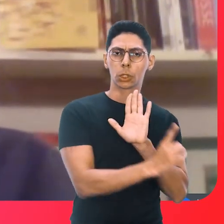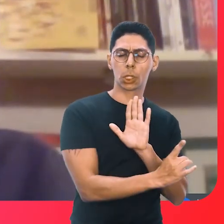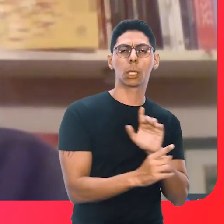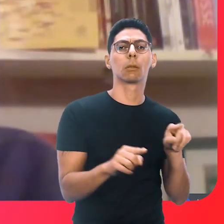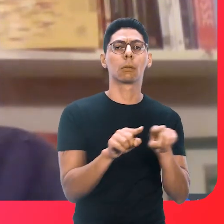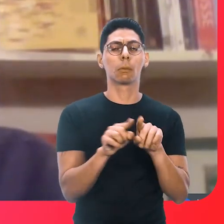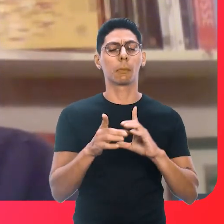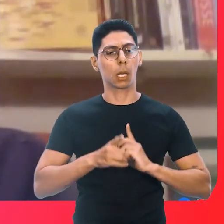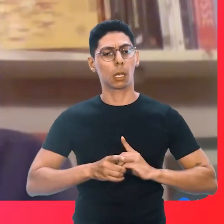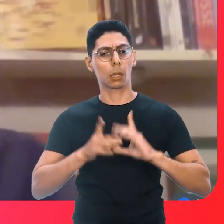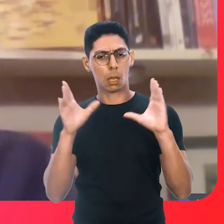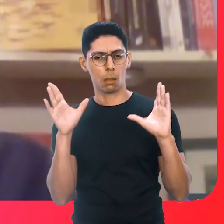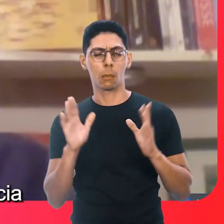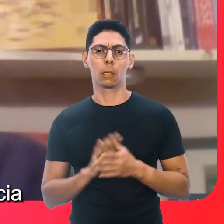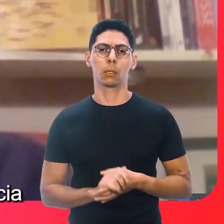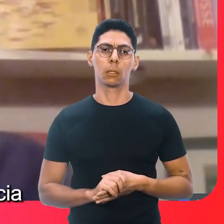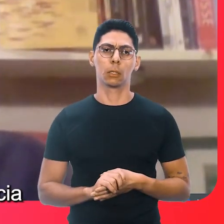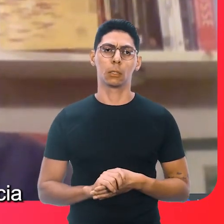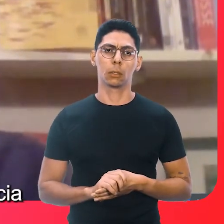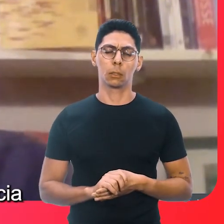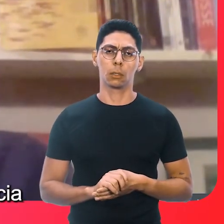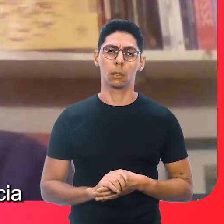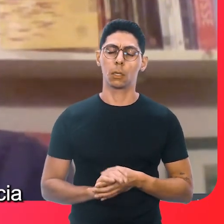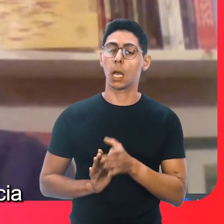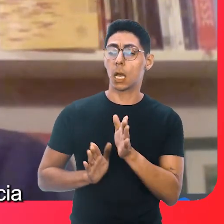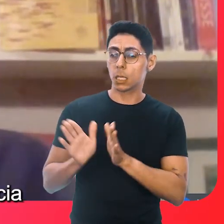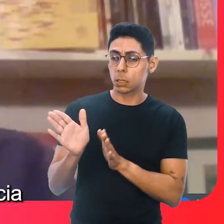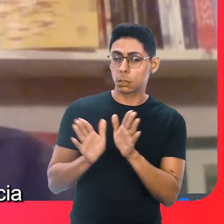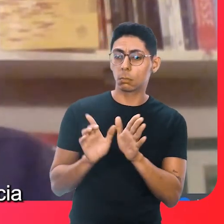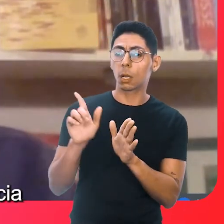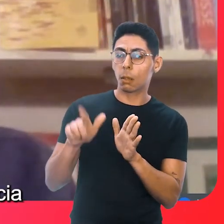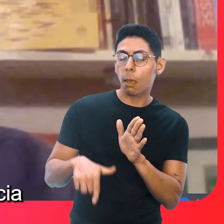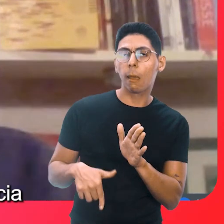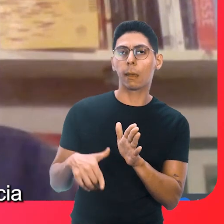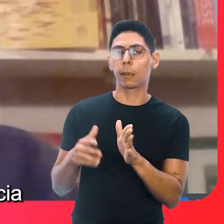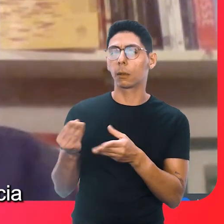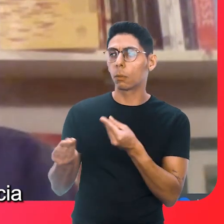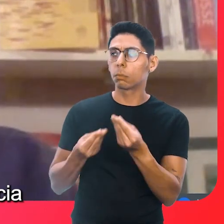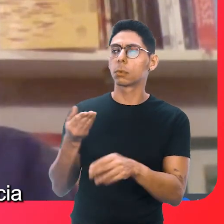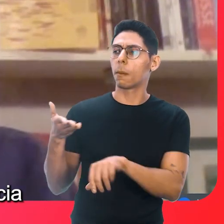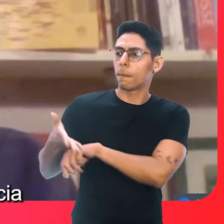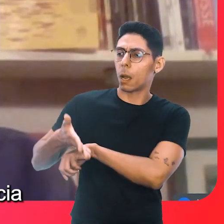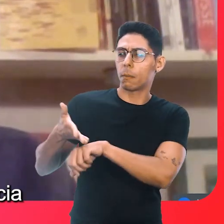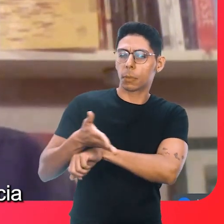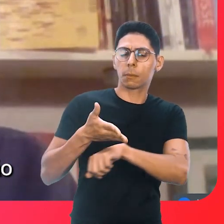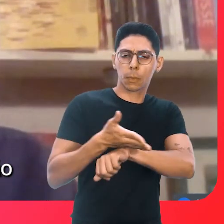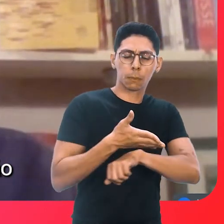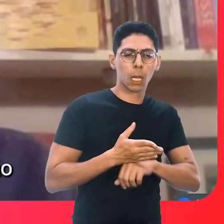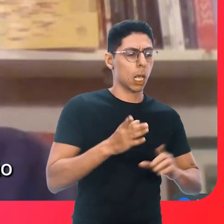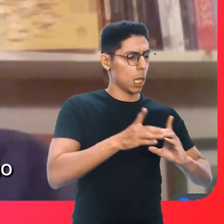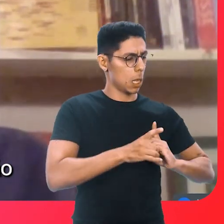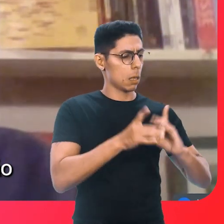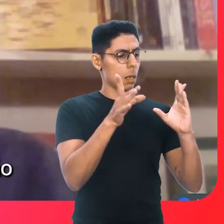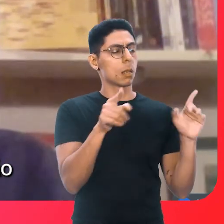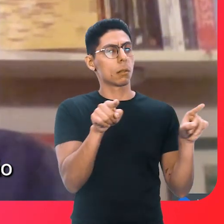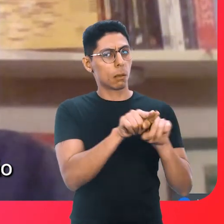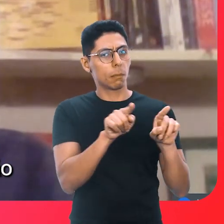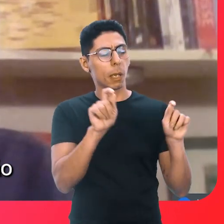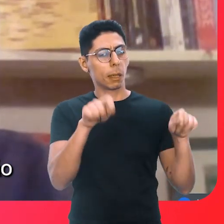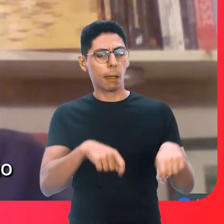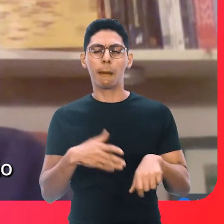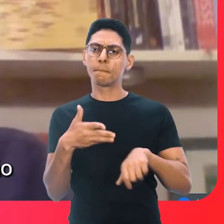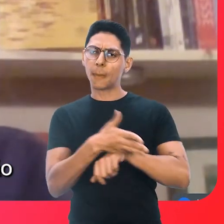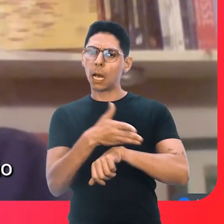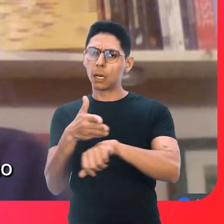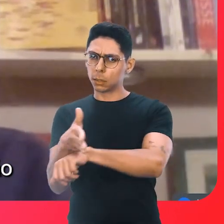à democracia. Enfim, a acessibilidade é uma condição de participação. Assim como a democracia também é uma condição